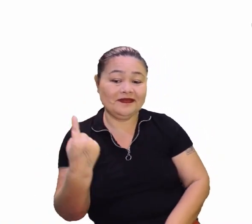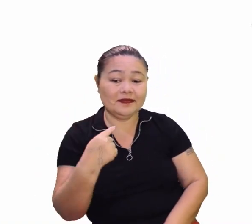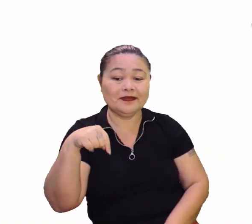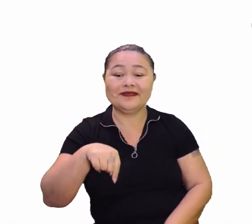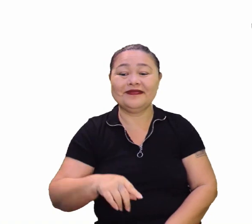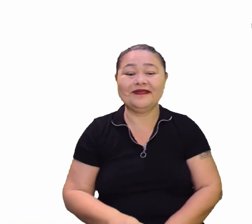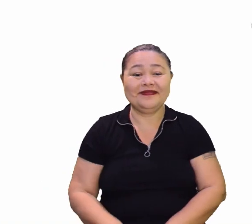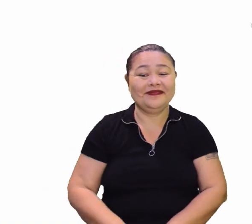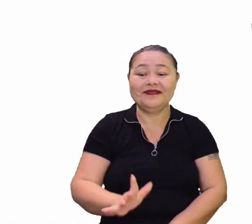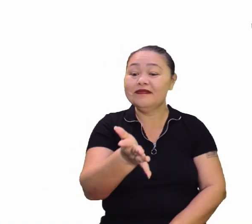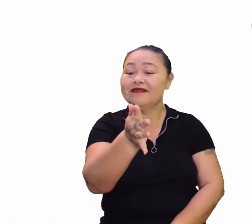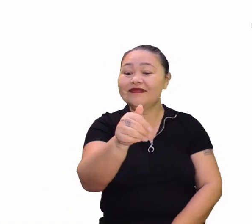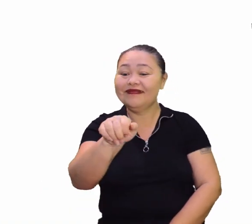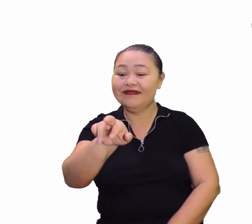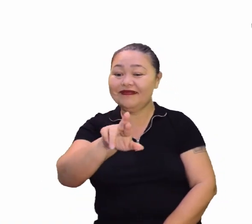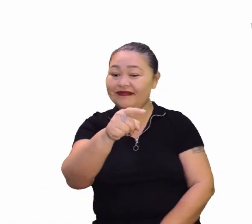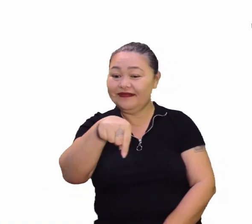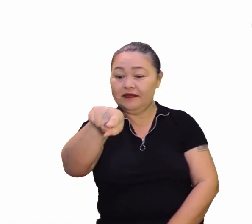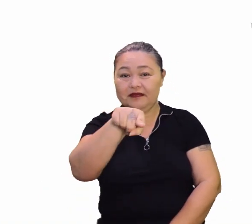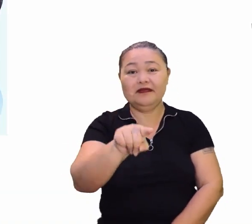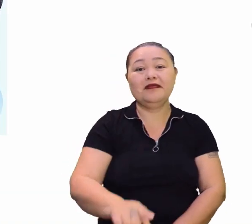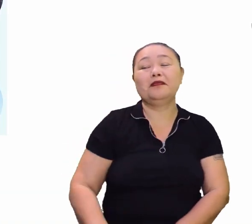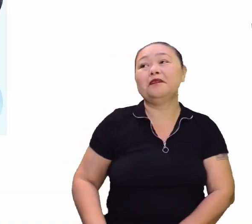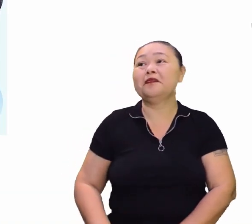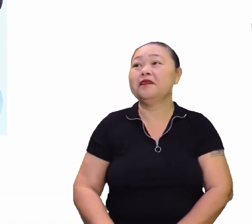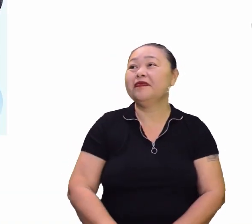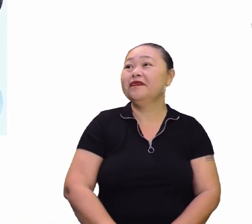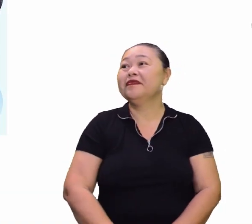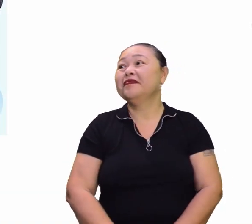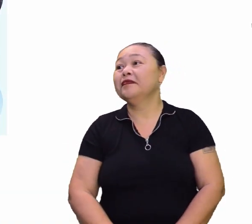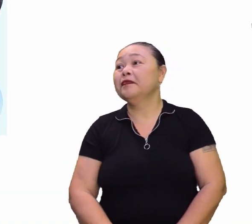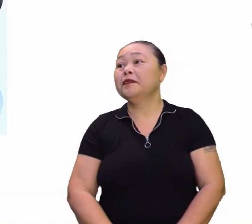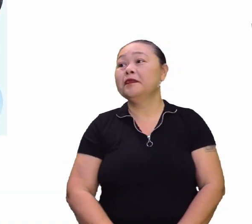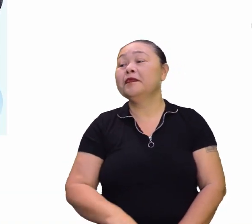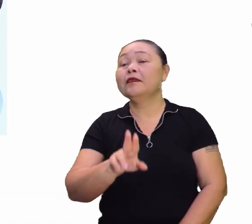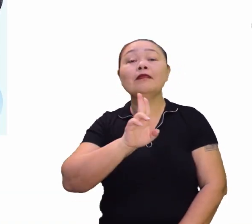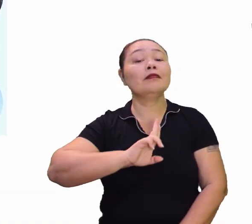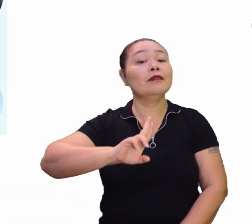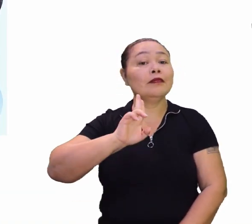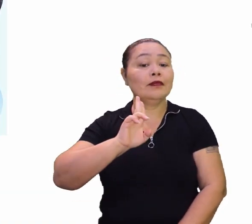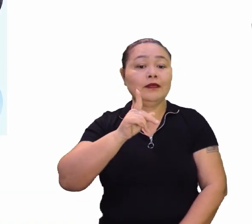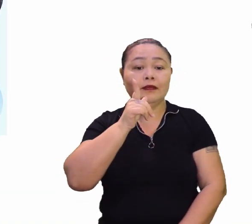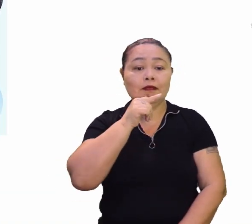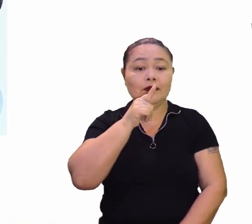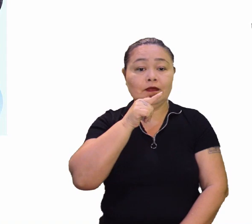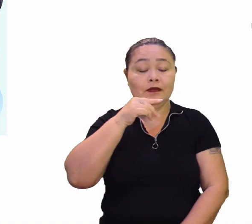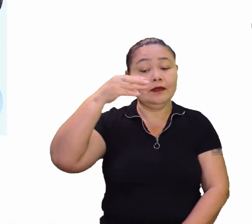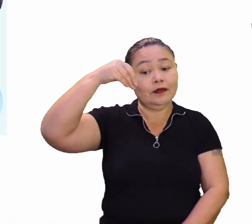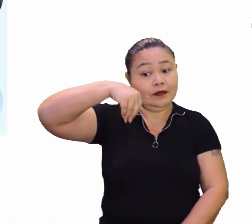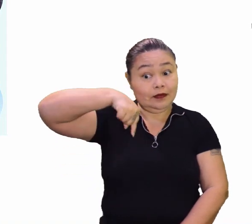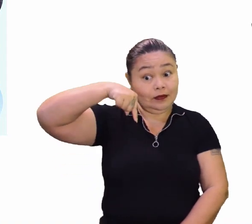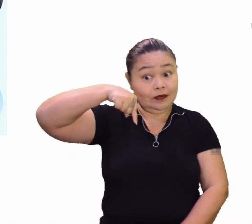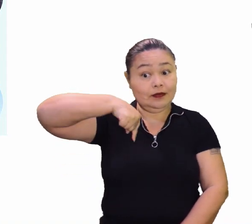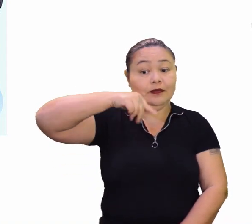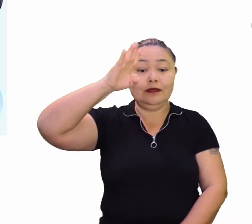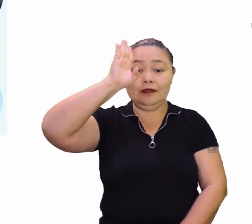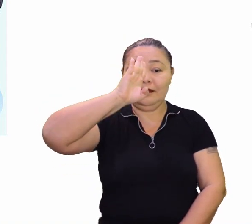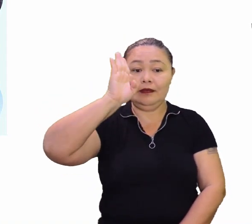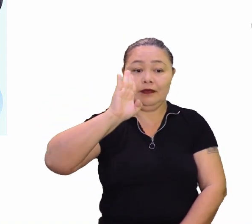Exatamente. Eles são fera. Exatamente. Vamos lá. Uso da água no Brasil.